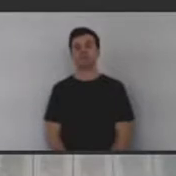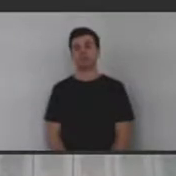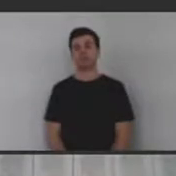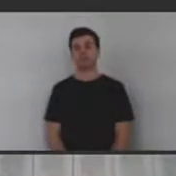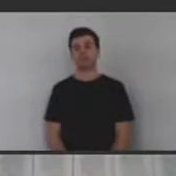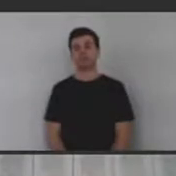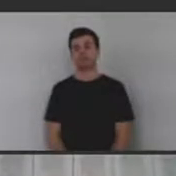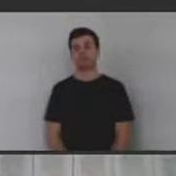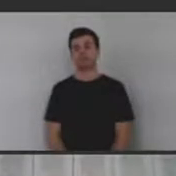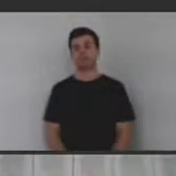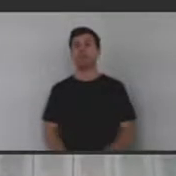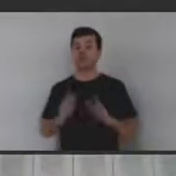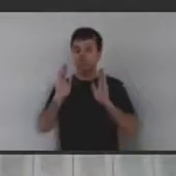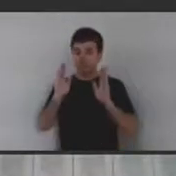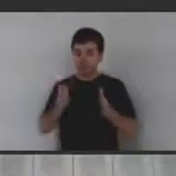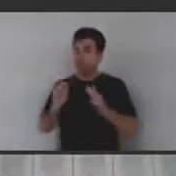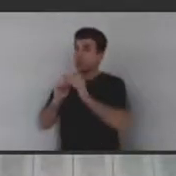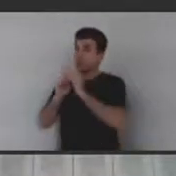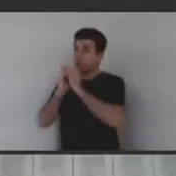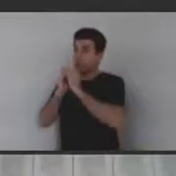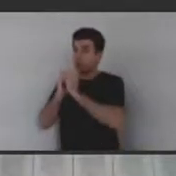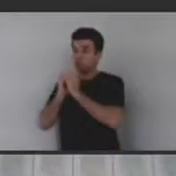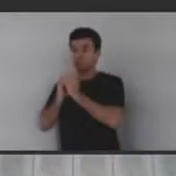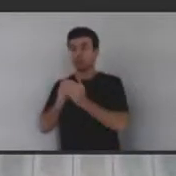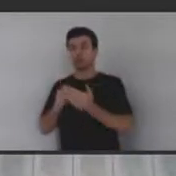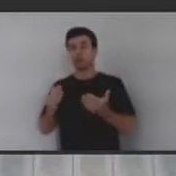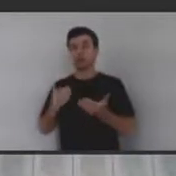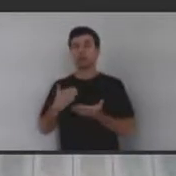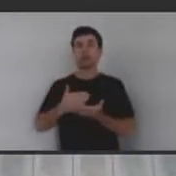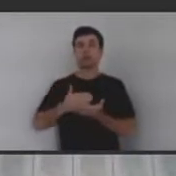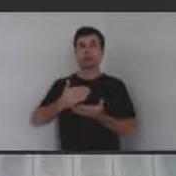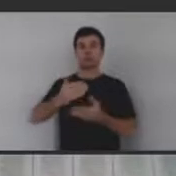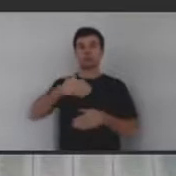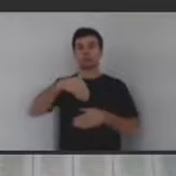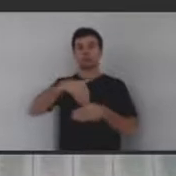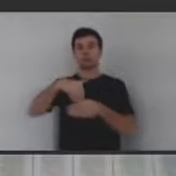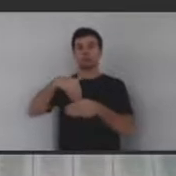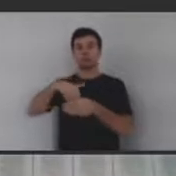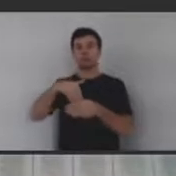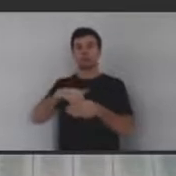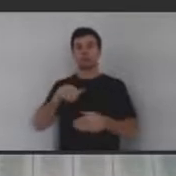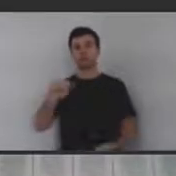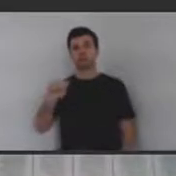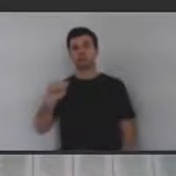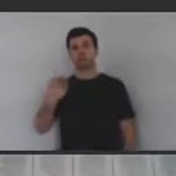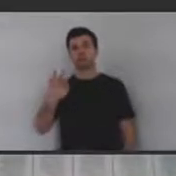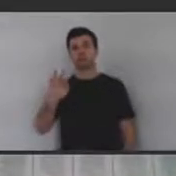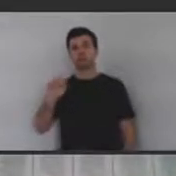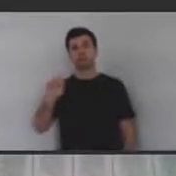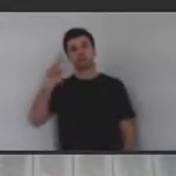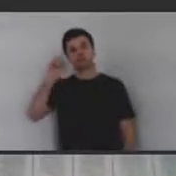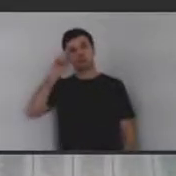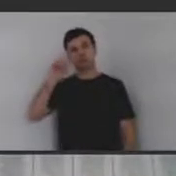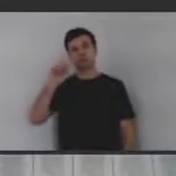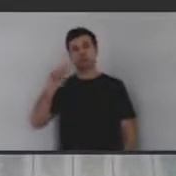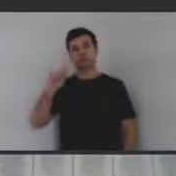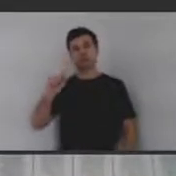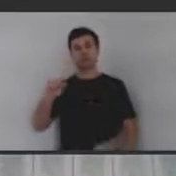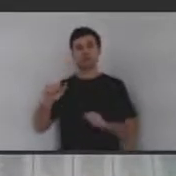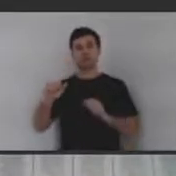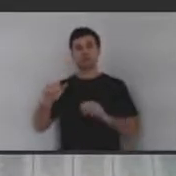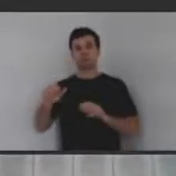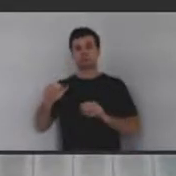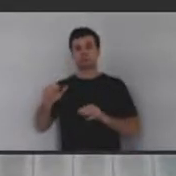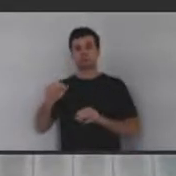Feita a invocação a Deus, eu coloco em votação a ata da sessão ordinária do dia 8 de setembro de